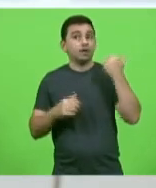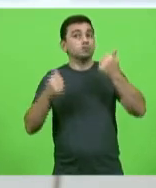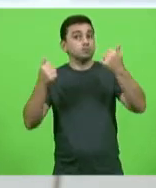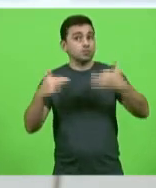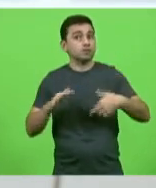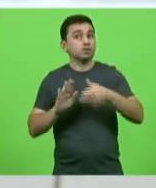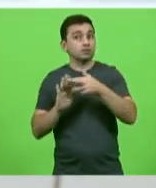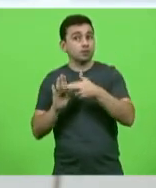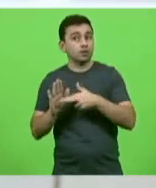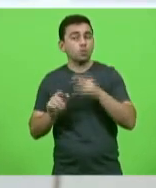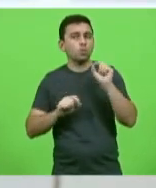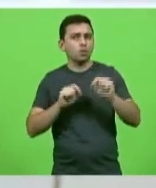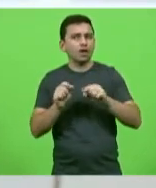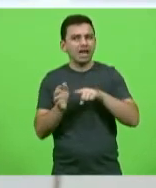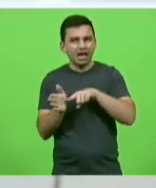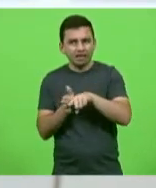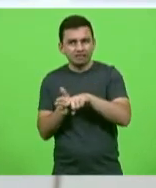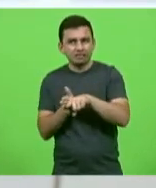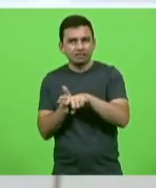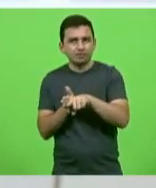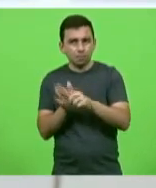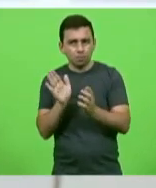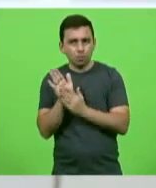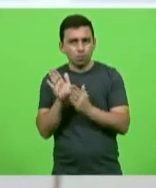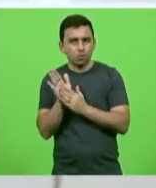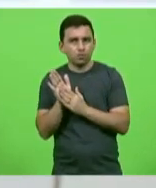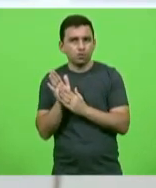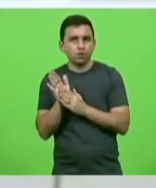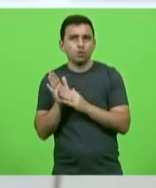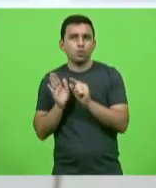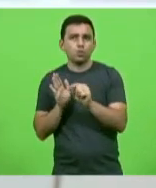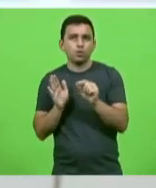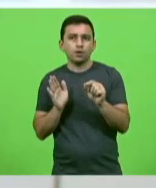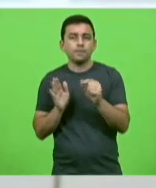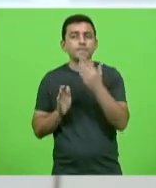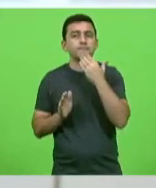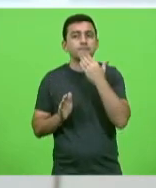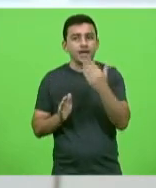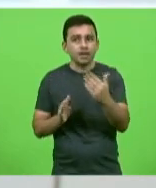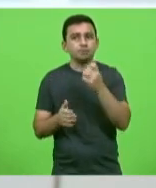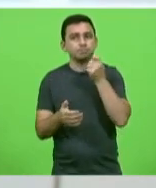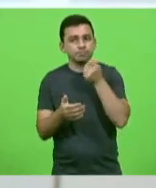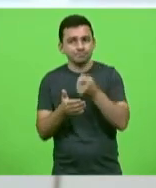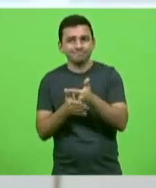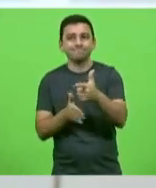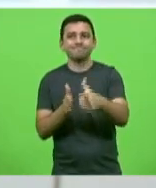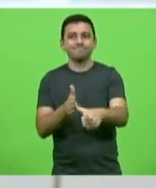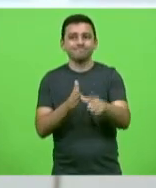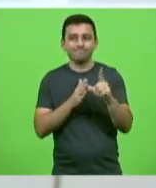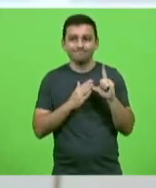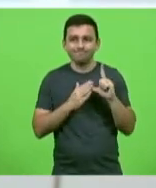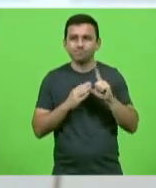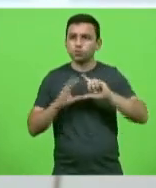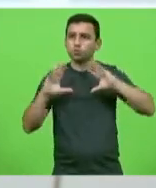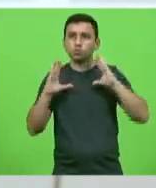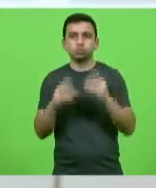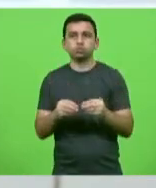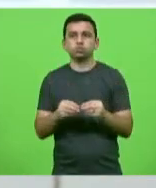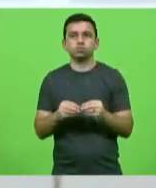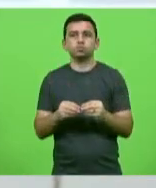estabelecidas se formos analisar a proposta solicitava o pagamento antecipado integral